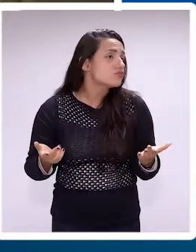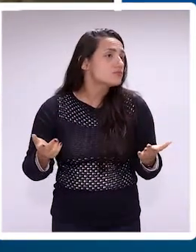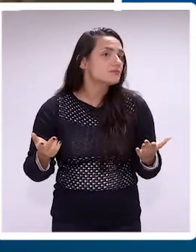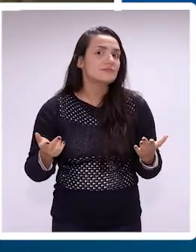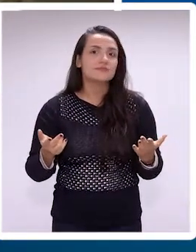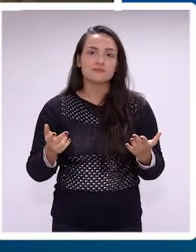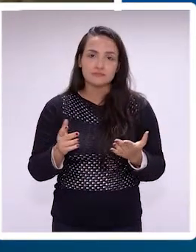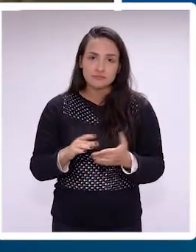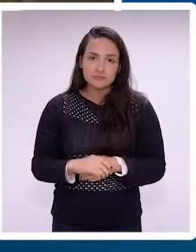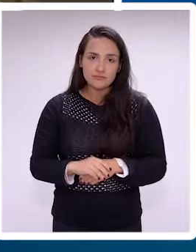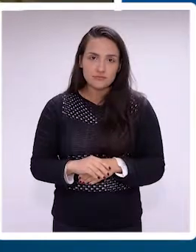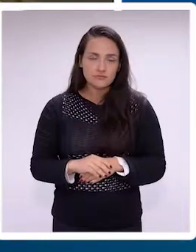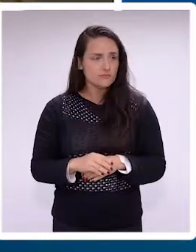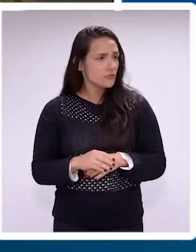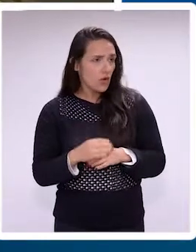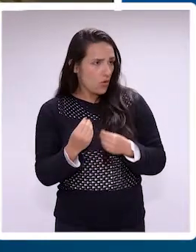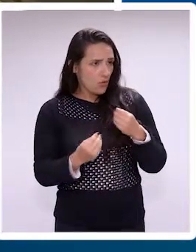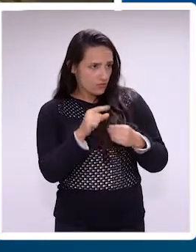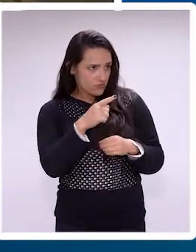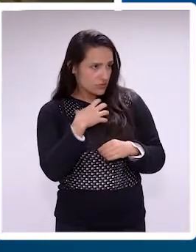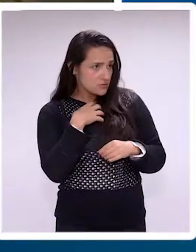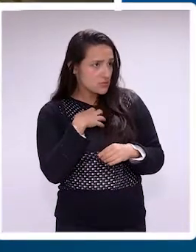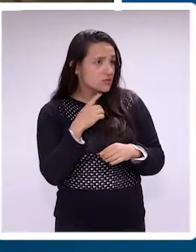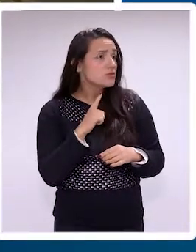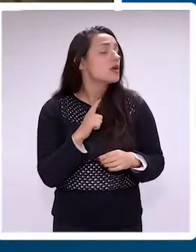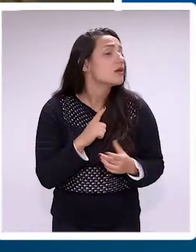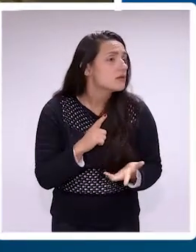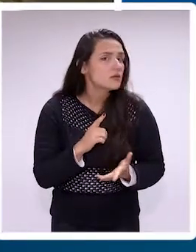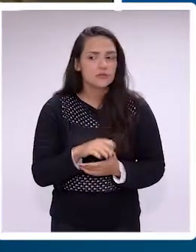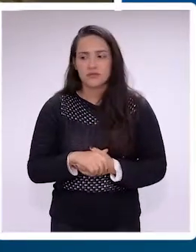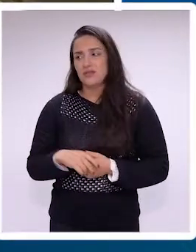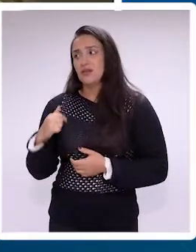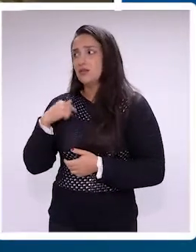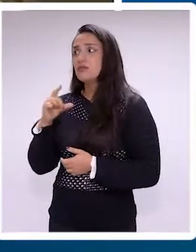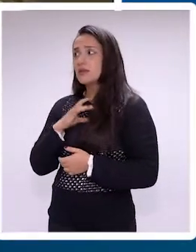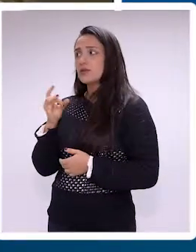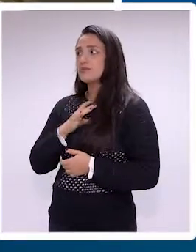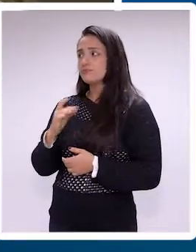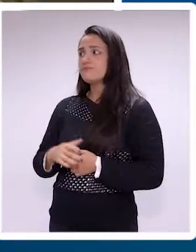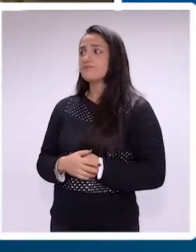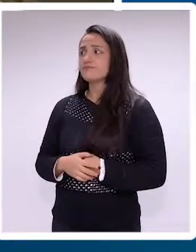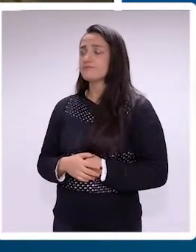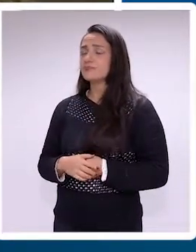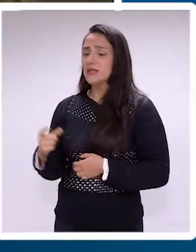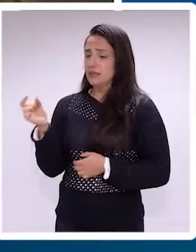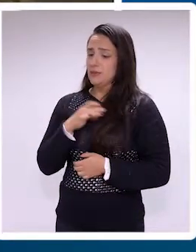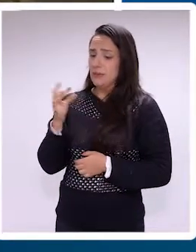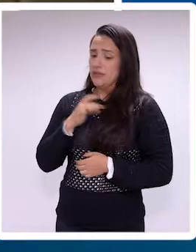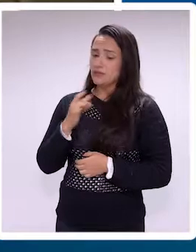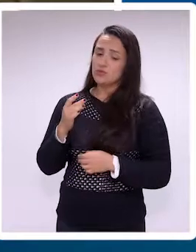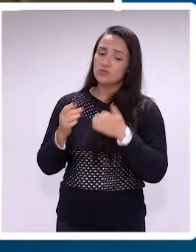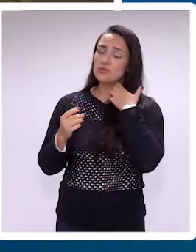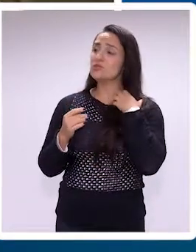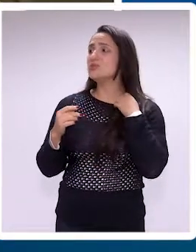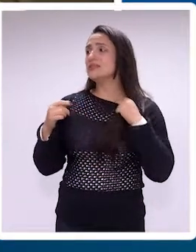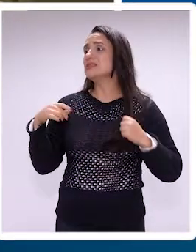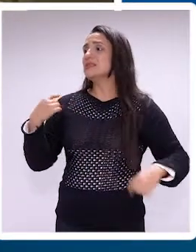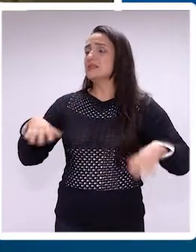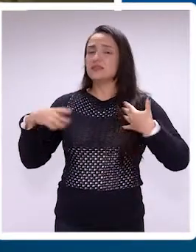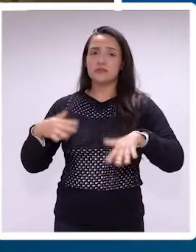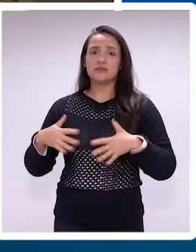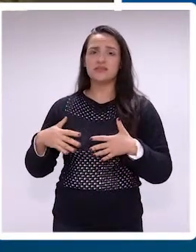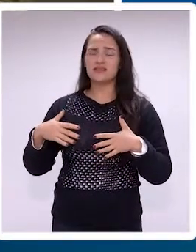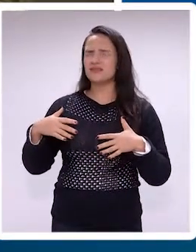agora, verificar como é que você está se sentindo. Eu estou me sentindo com medo. Eu estou sentindo